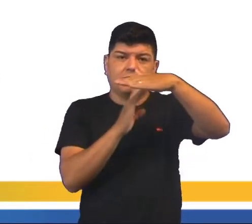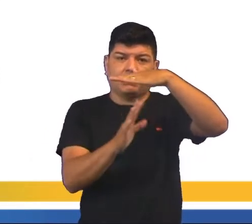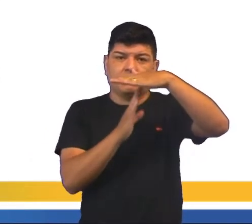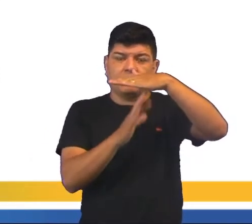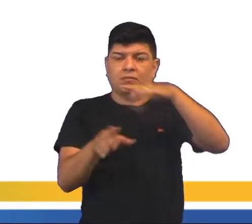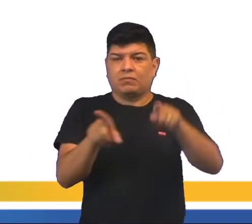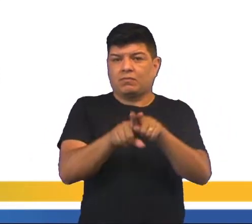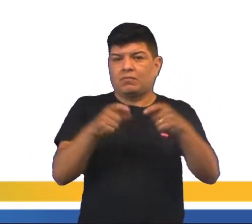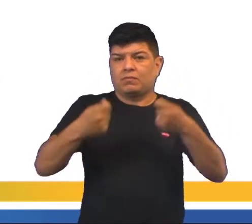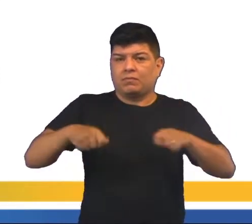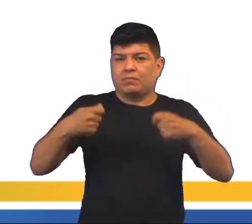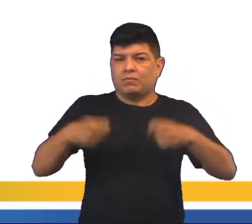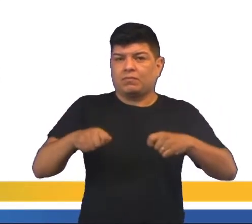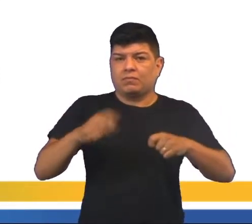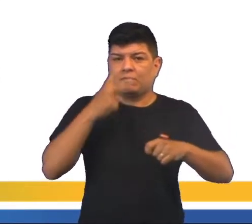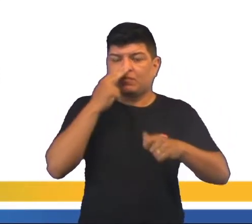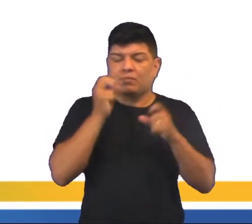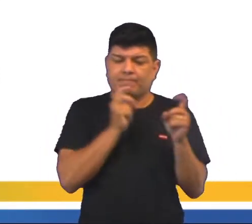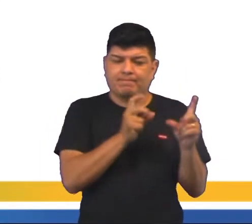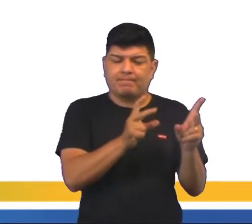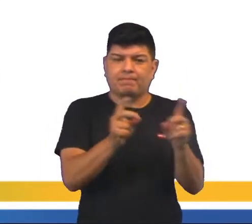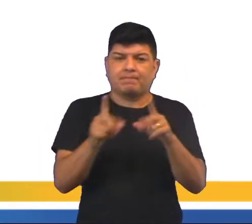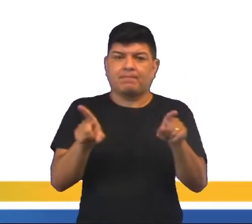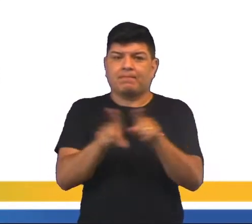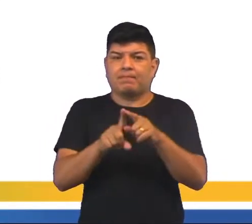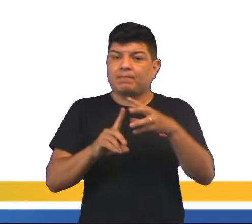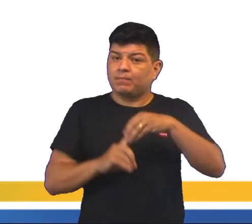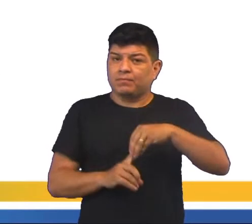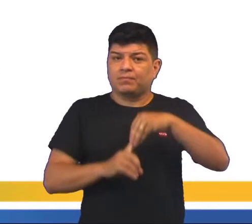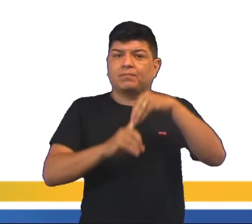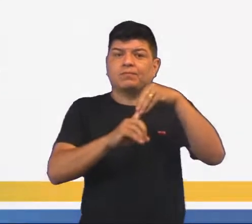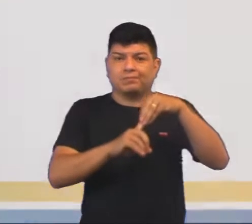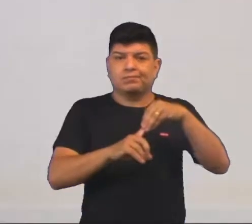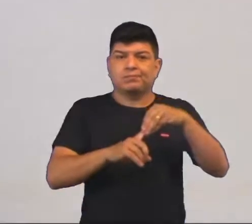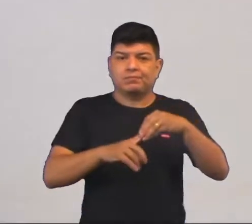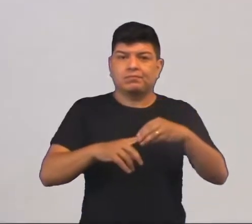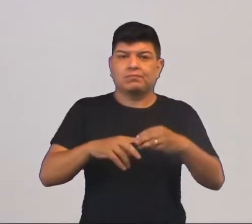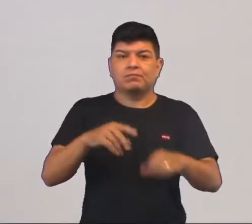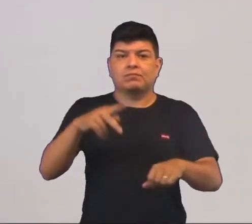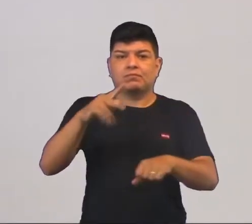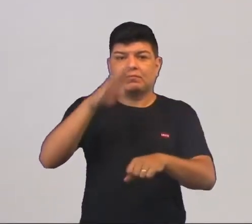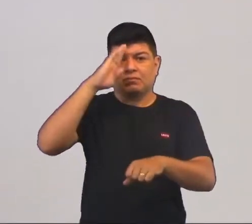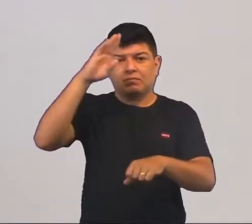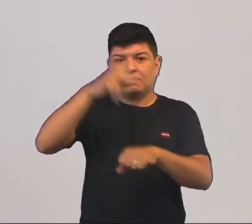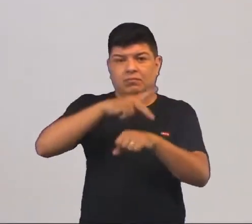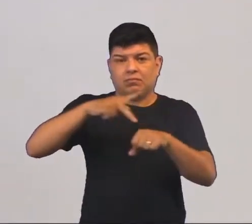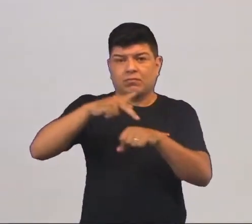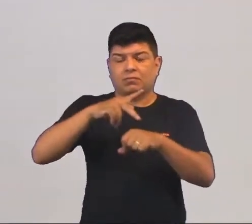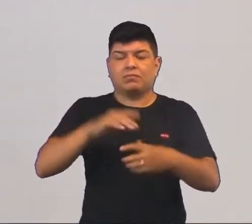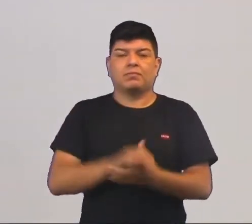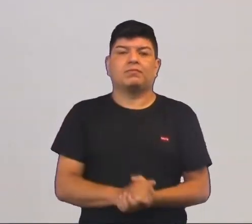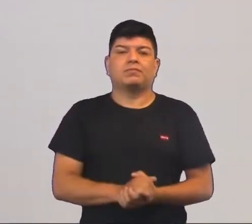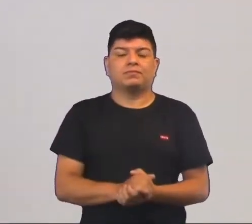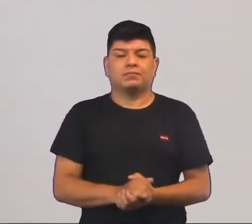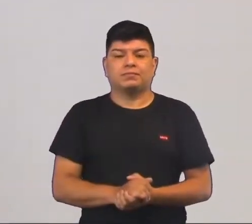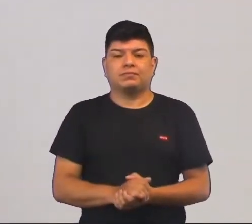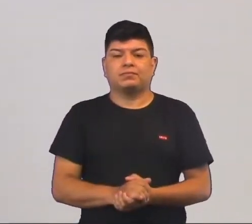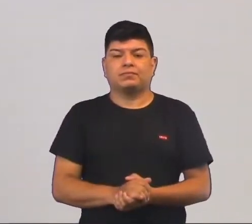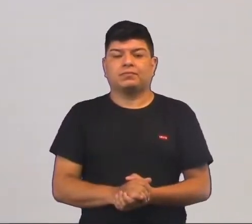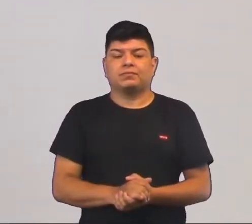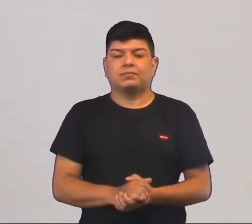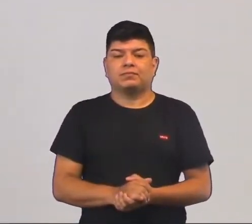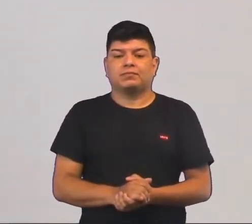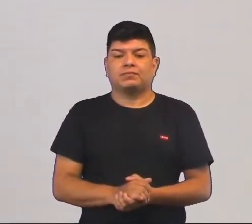as colônias deveriam comercializar exclusivamente com as suas metrópoles. A gente tem aí